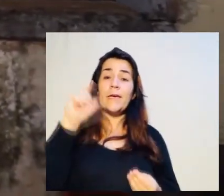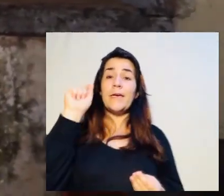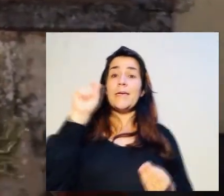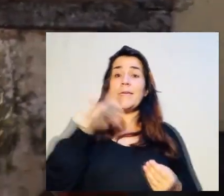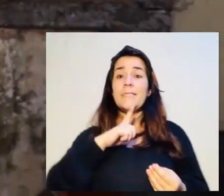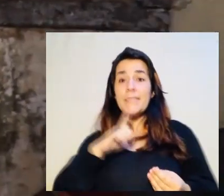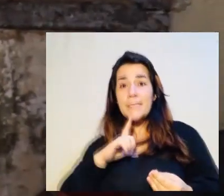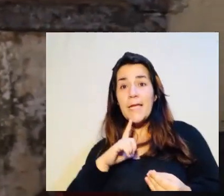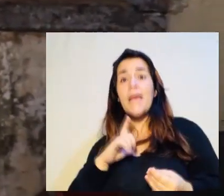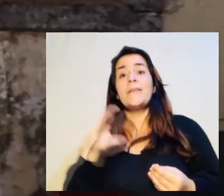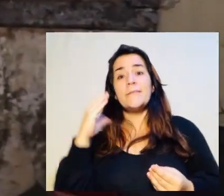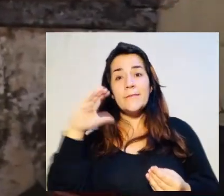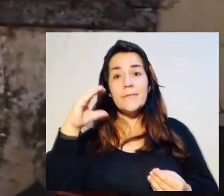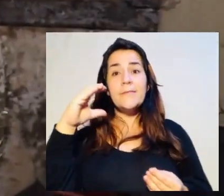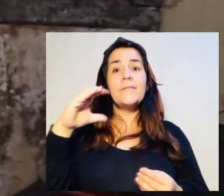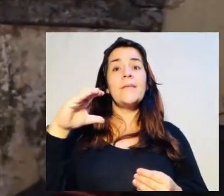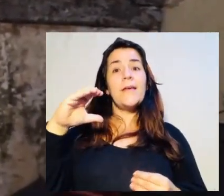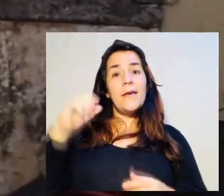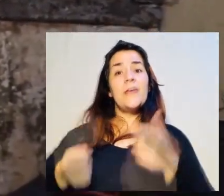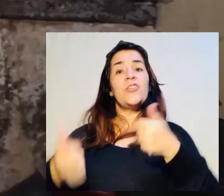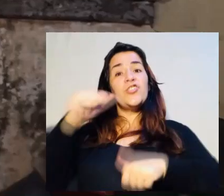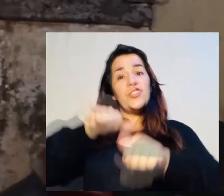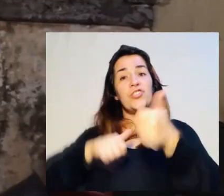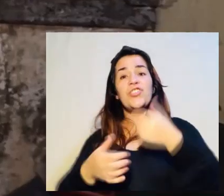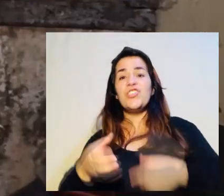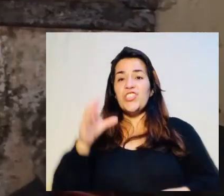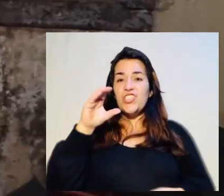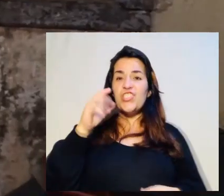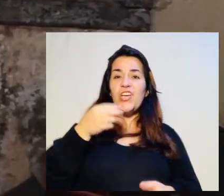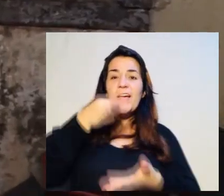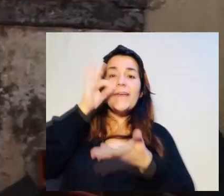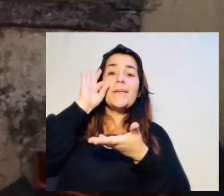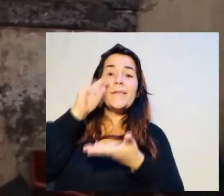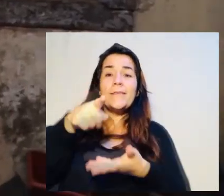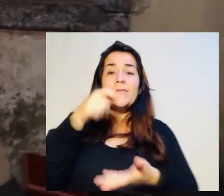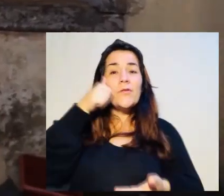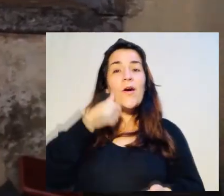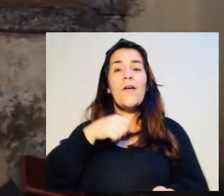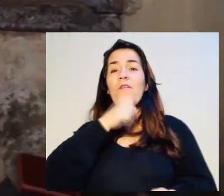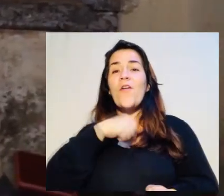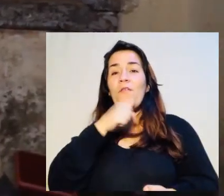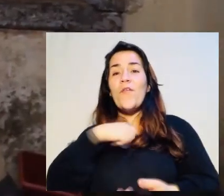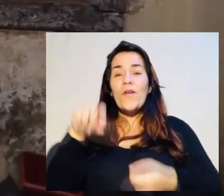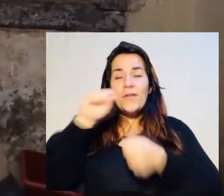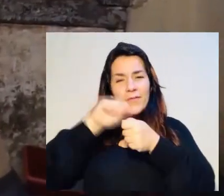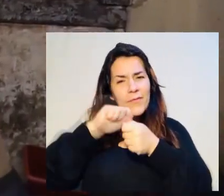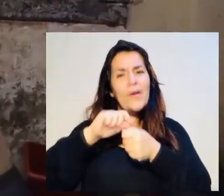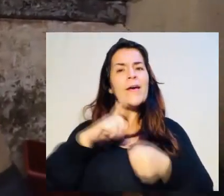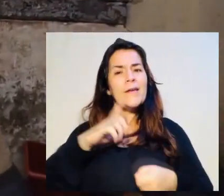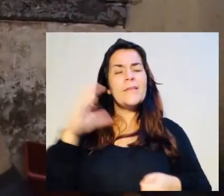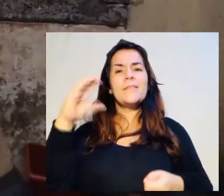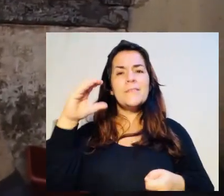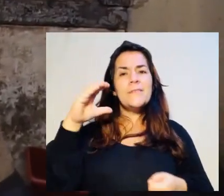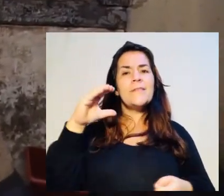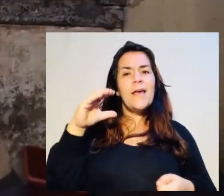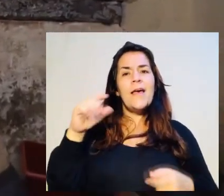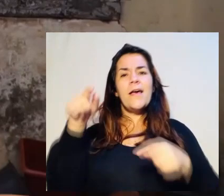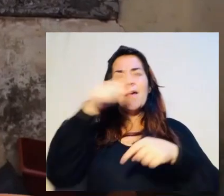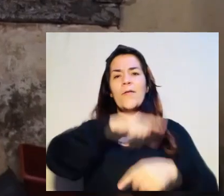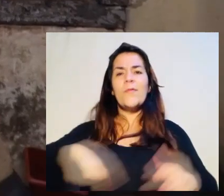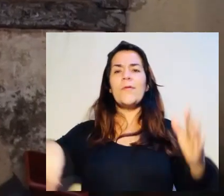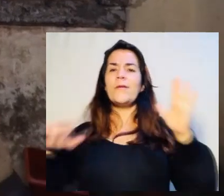conheceres. E que a ciência no chá que a sua avó faz, a ciência